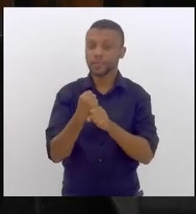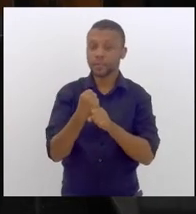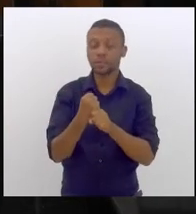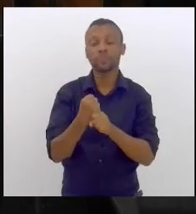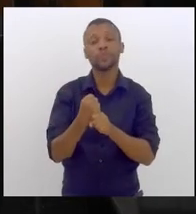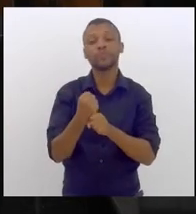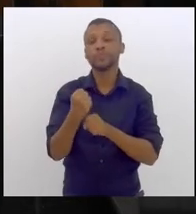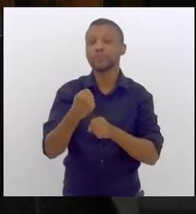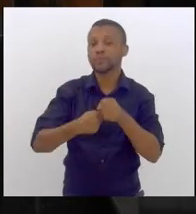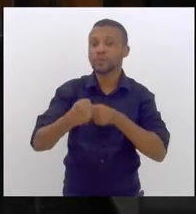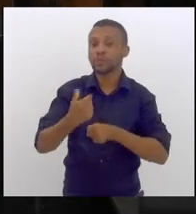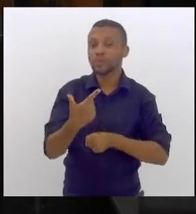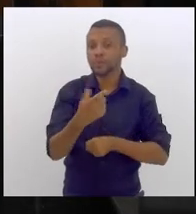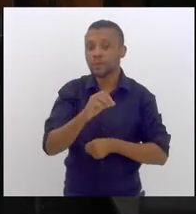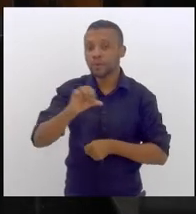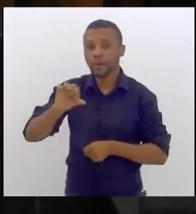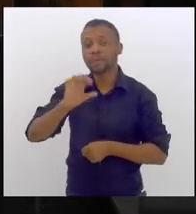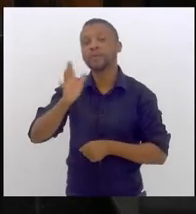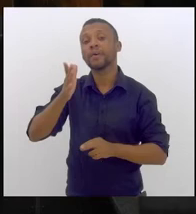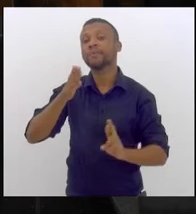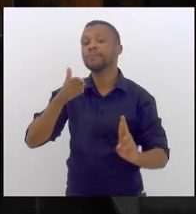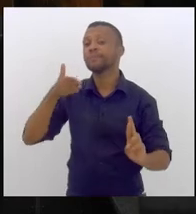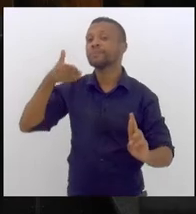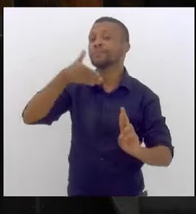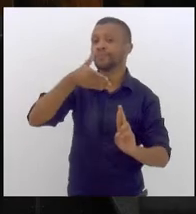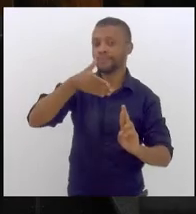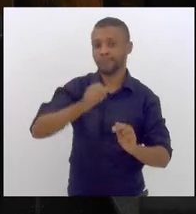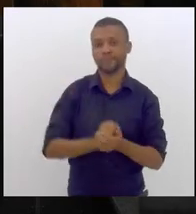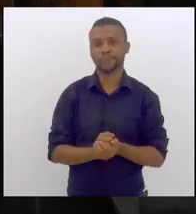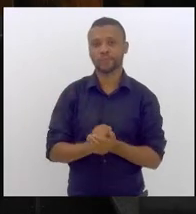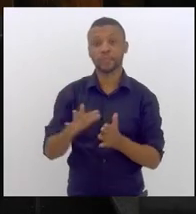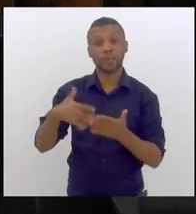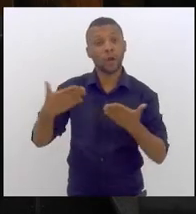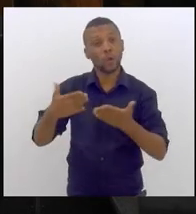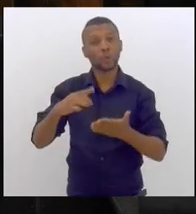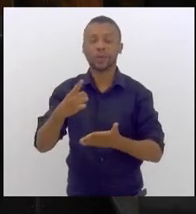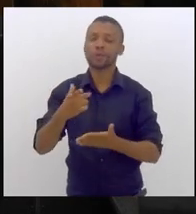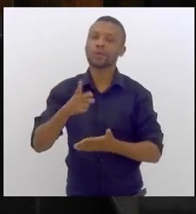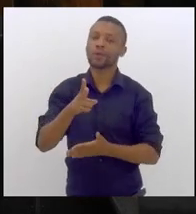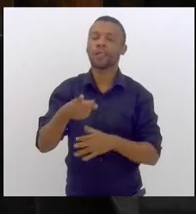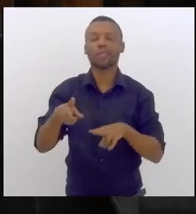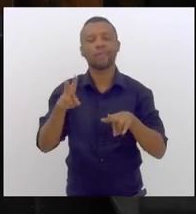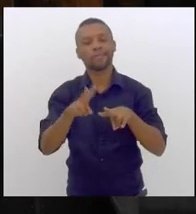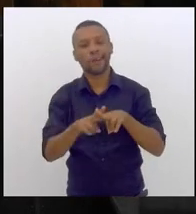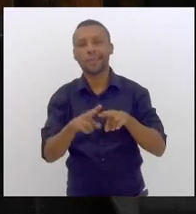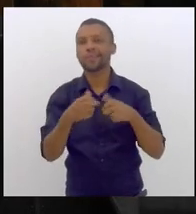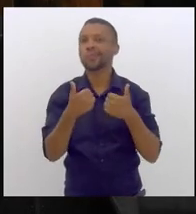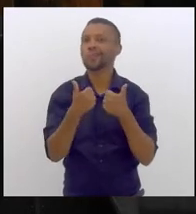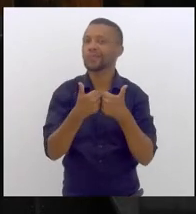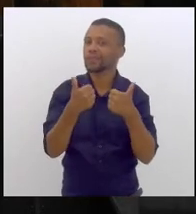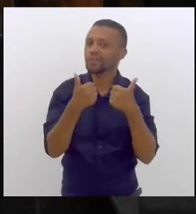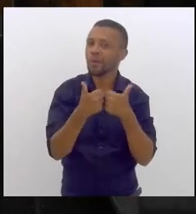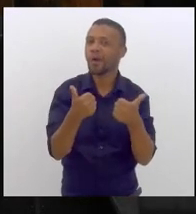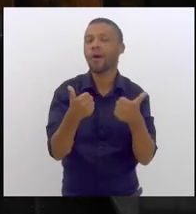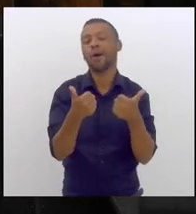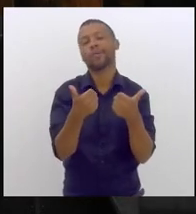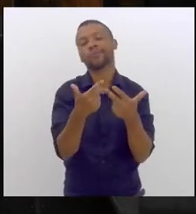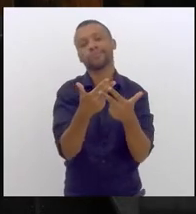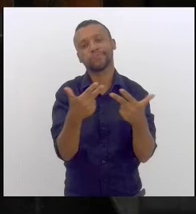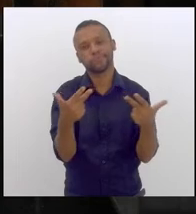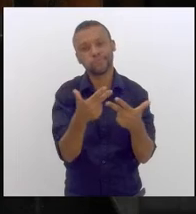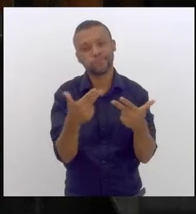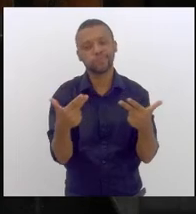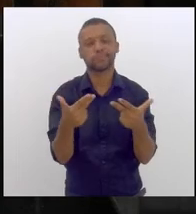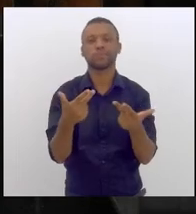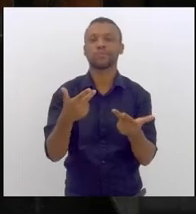para isso. E vejam que nós continuamos reféns, né, do transporte sobre rodas, do transporte